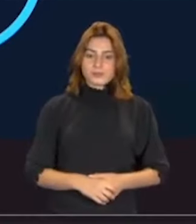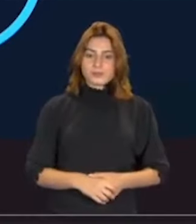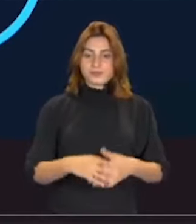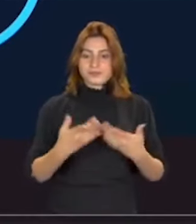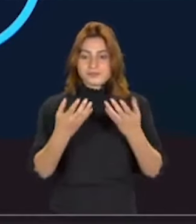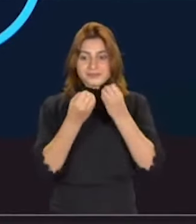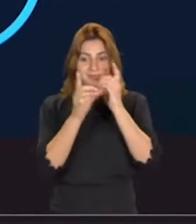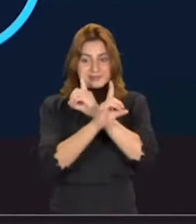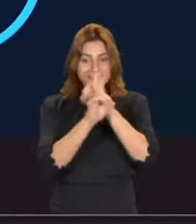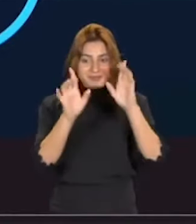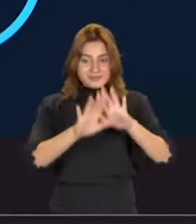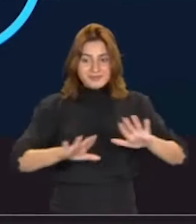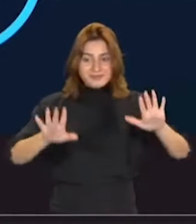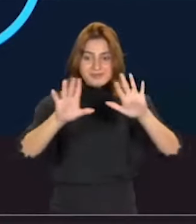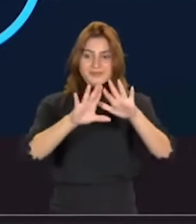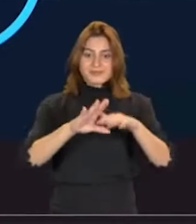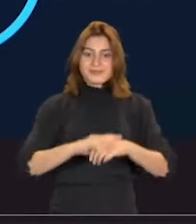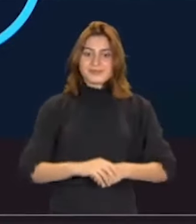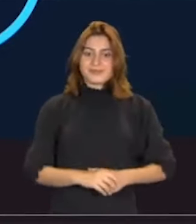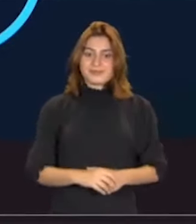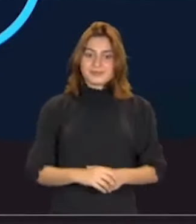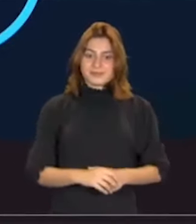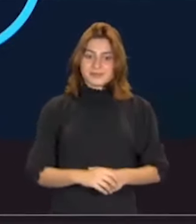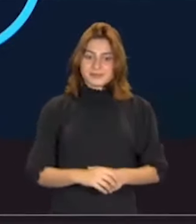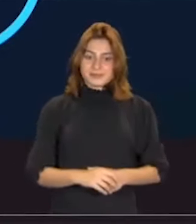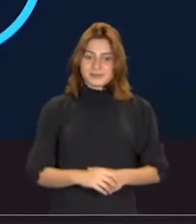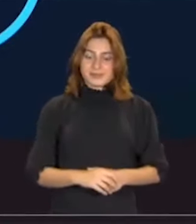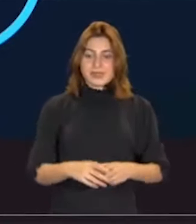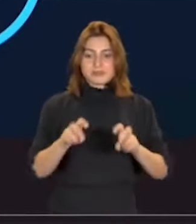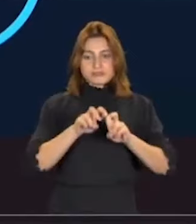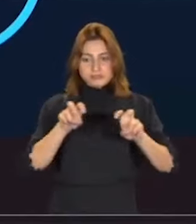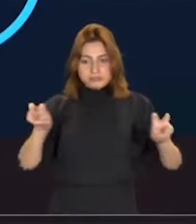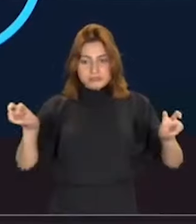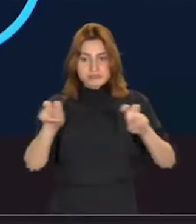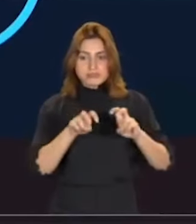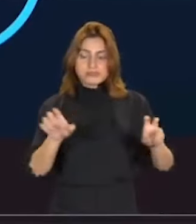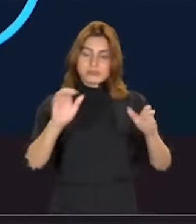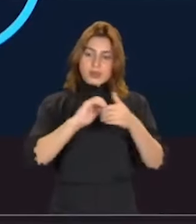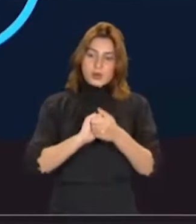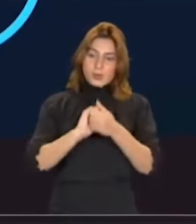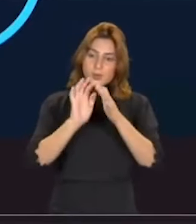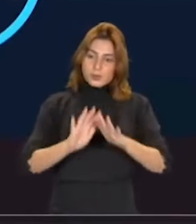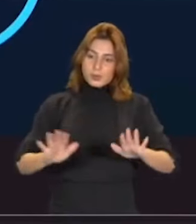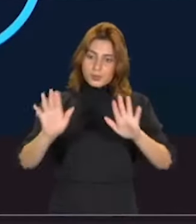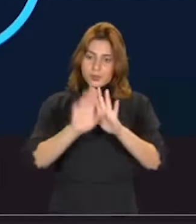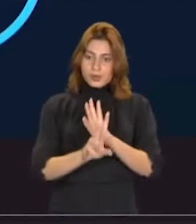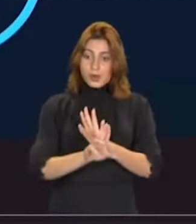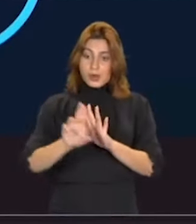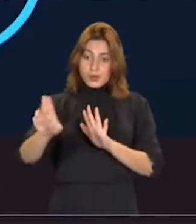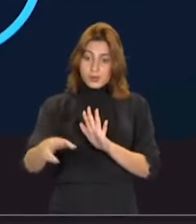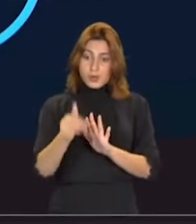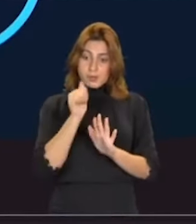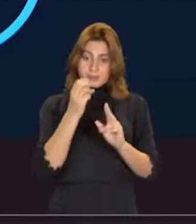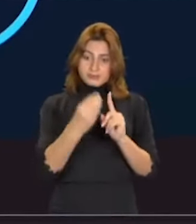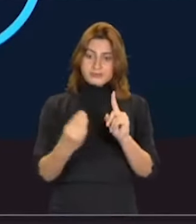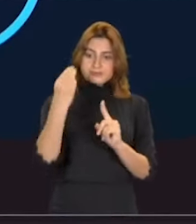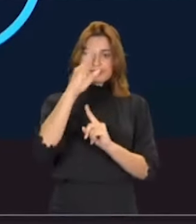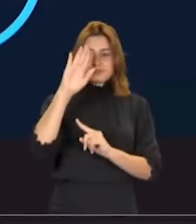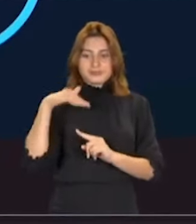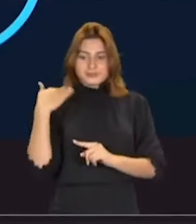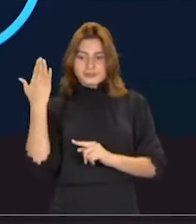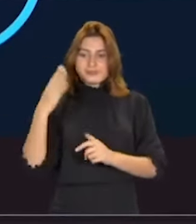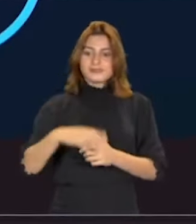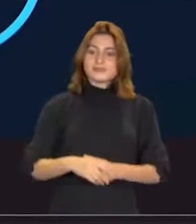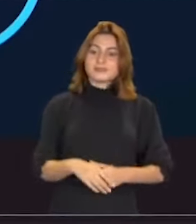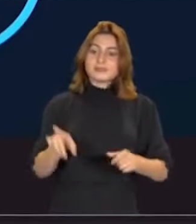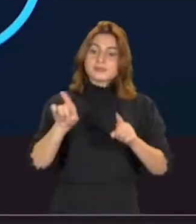Então, bom dia a todos. Bom dia a todos os membros da mesa. Cumprimento a todos na pessoa da ministra Carmen